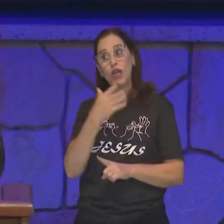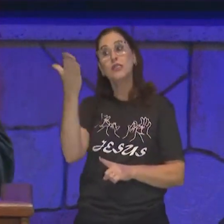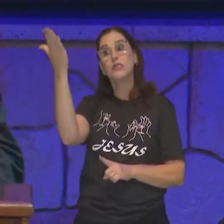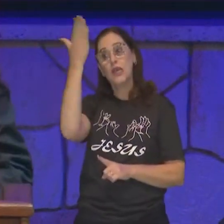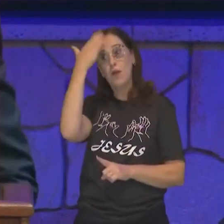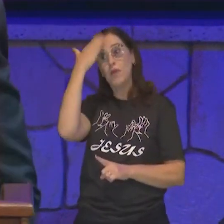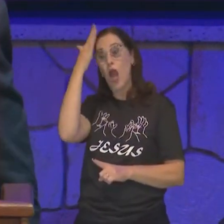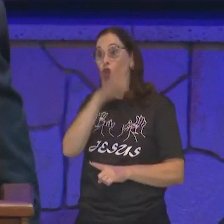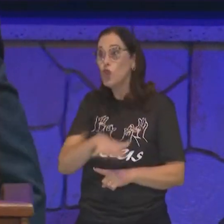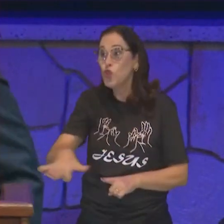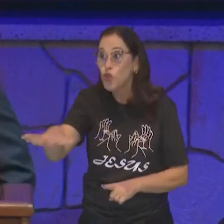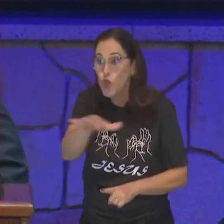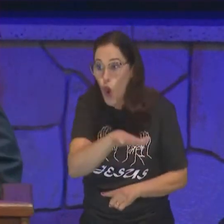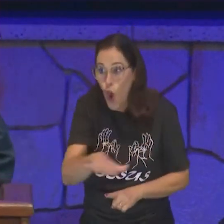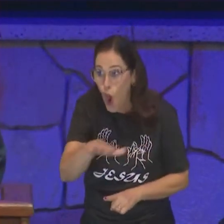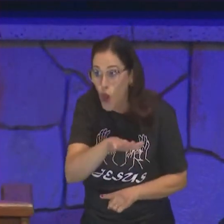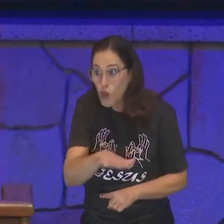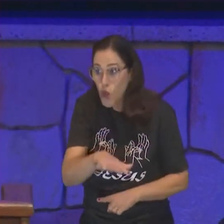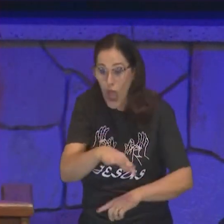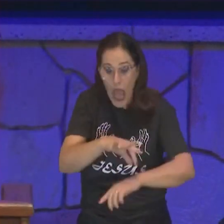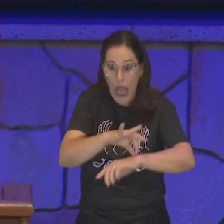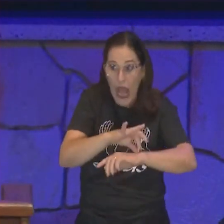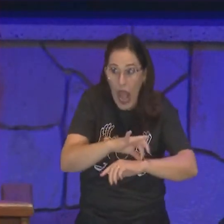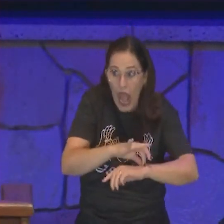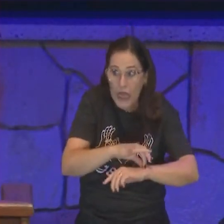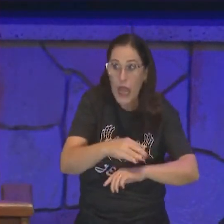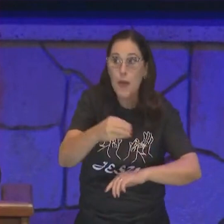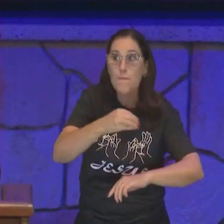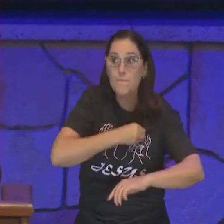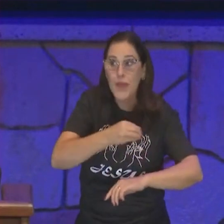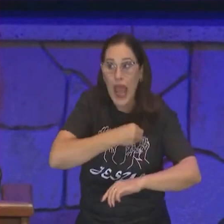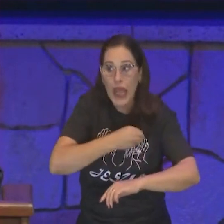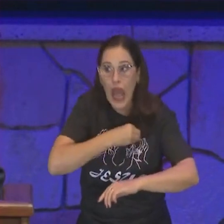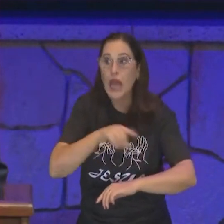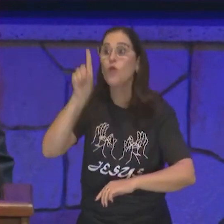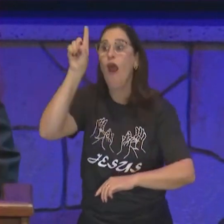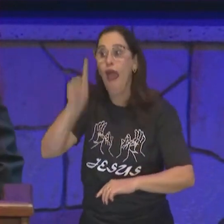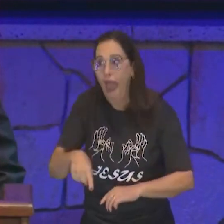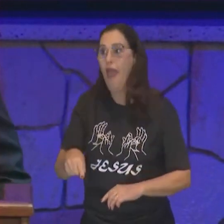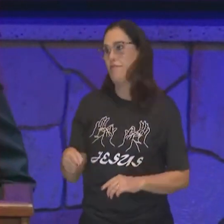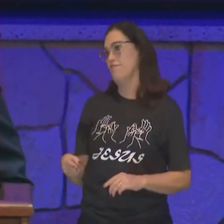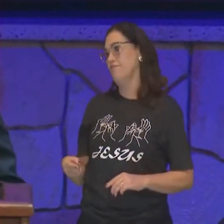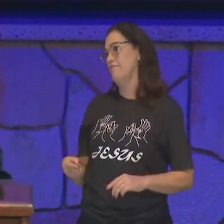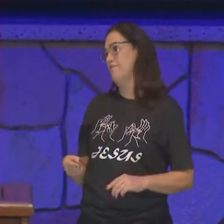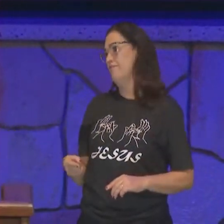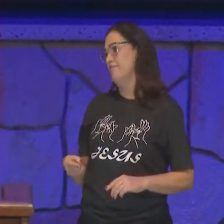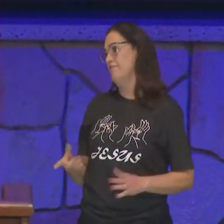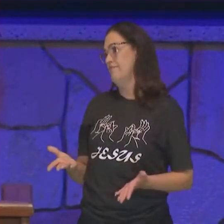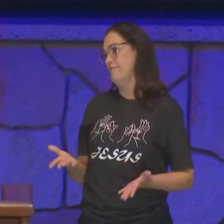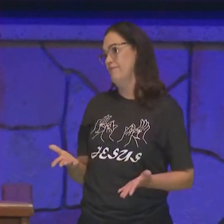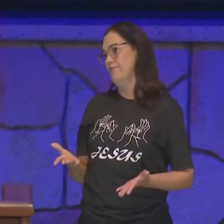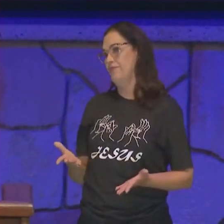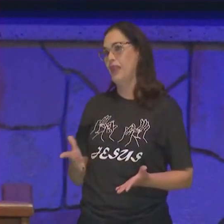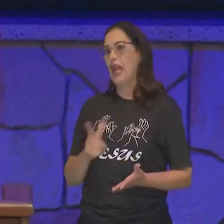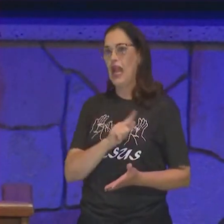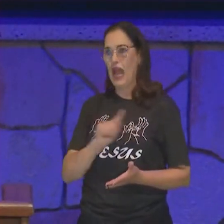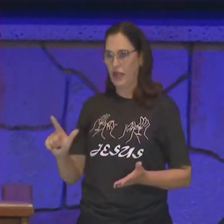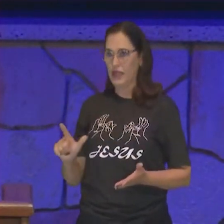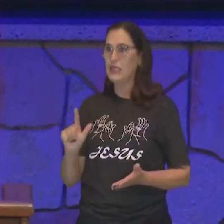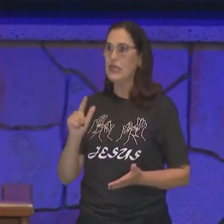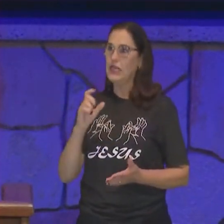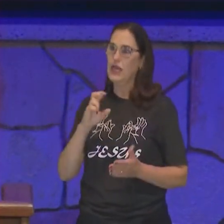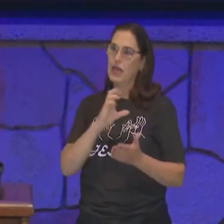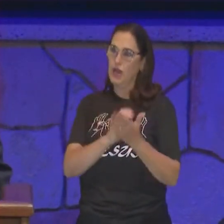que todo fruto da carne é pecado. Pecado. Em Gálatas 5:1, em